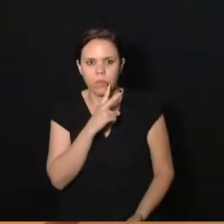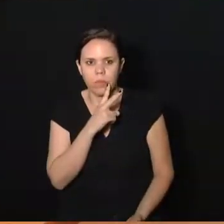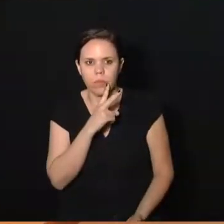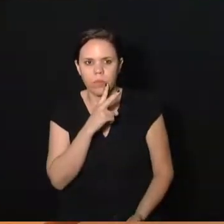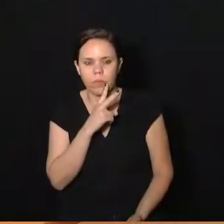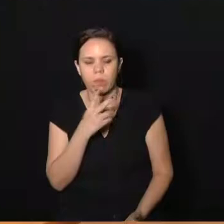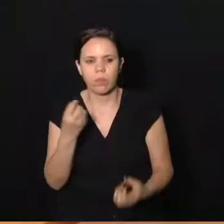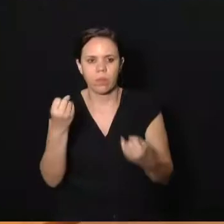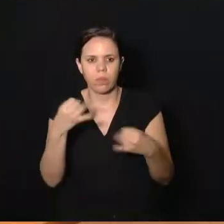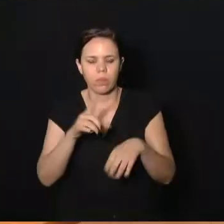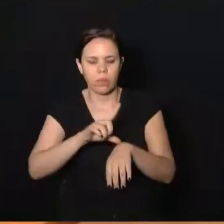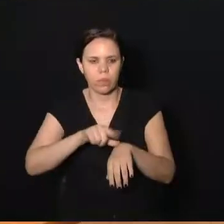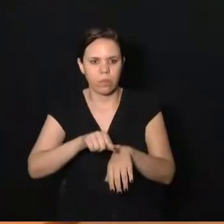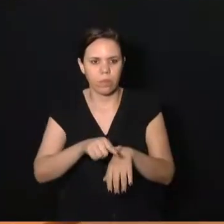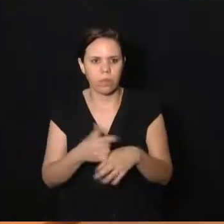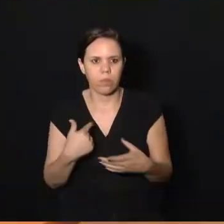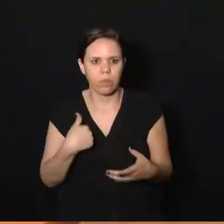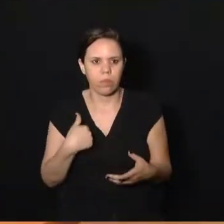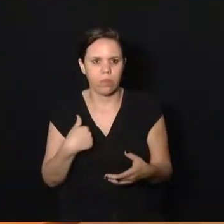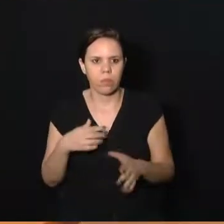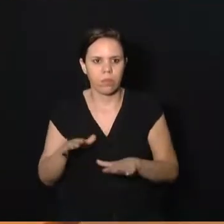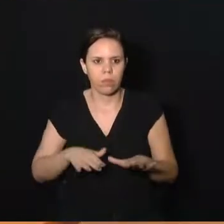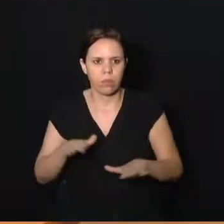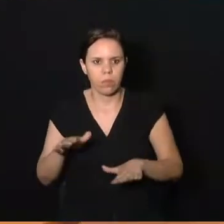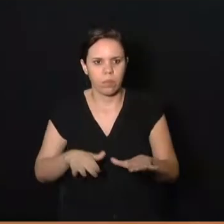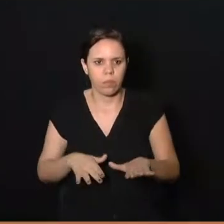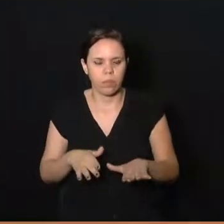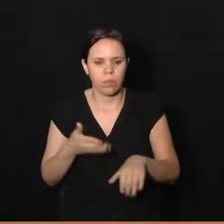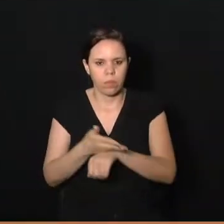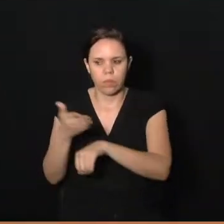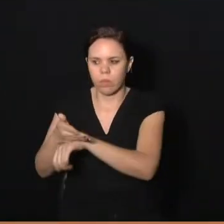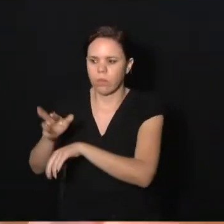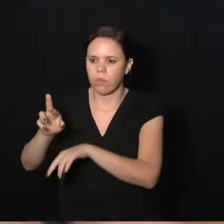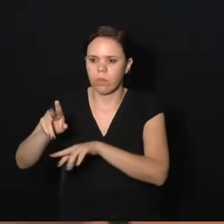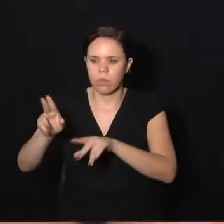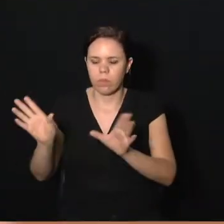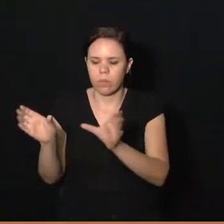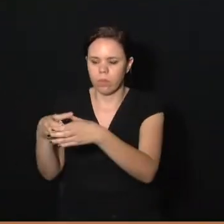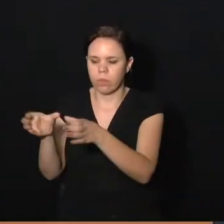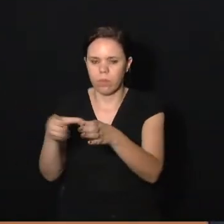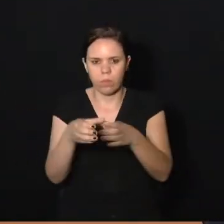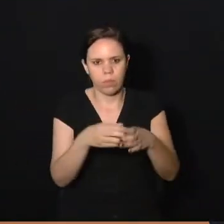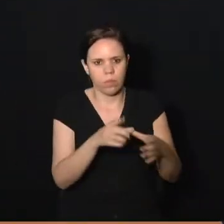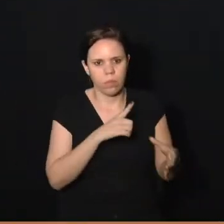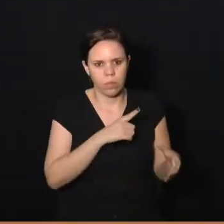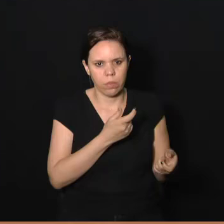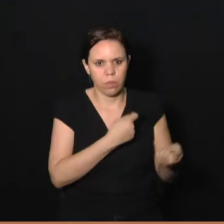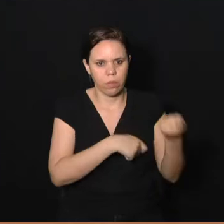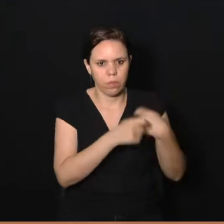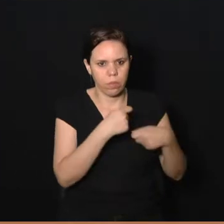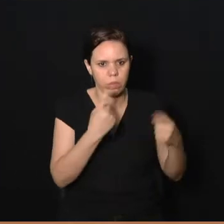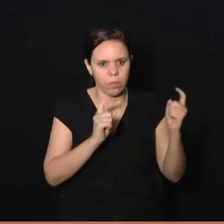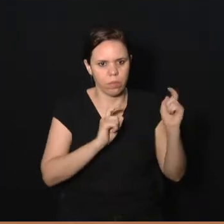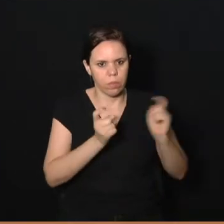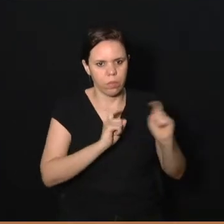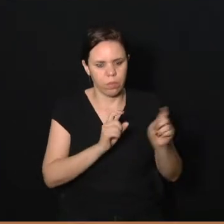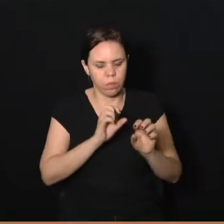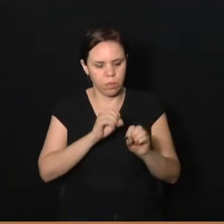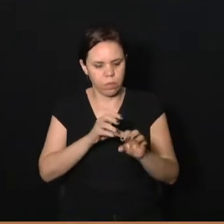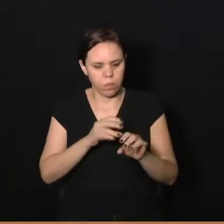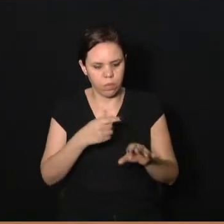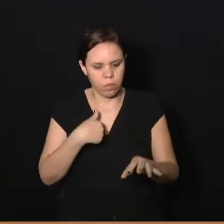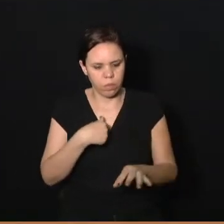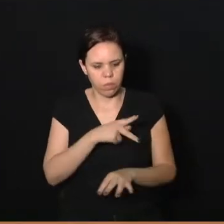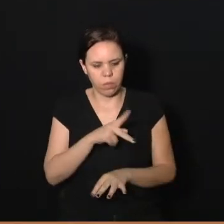realmente justificar o meu atraso. A gente acaba participando de diversas comissões aqui. Eu tive uma atividade da Comissão de Educação, do qual eu